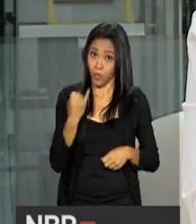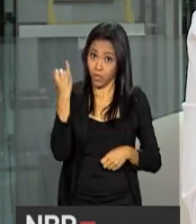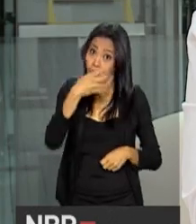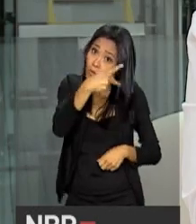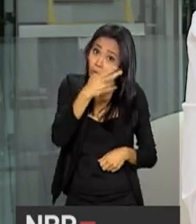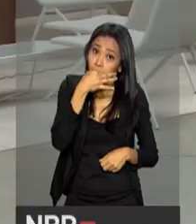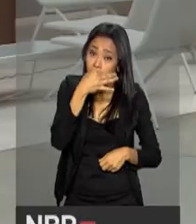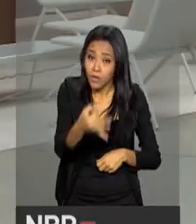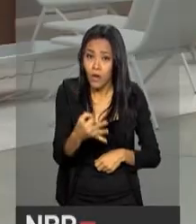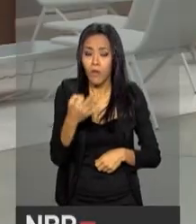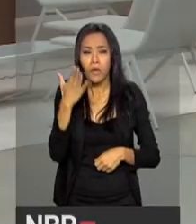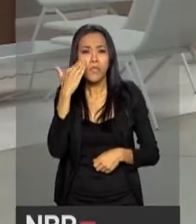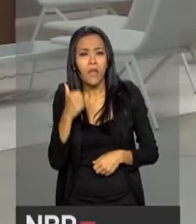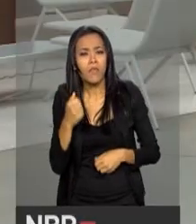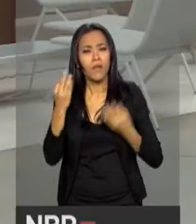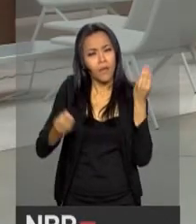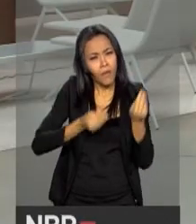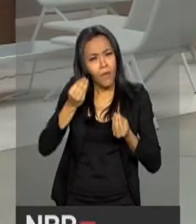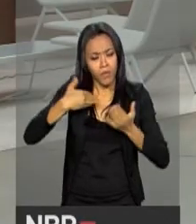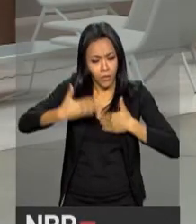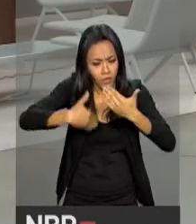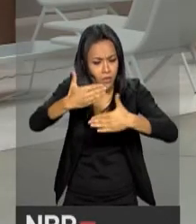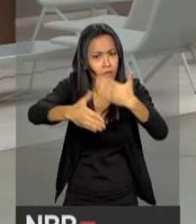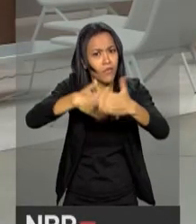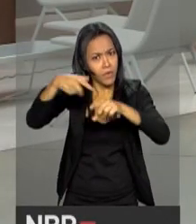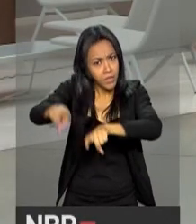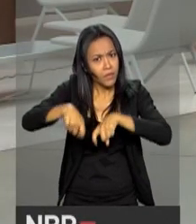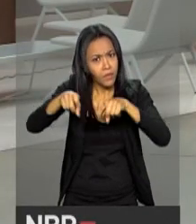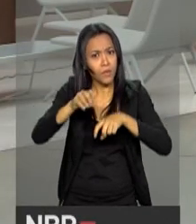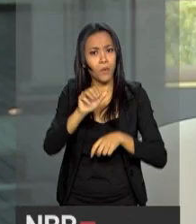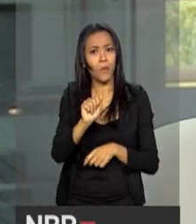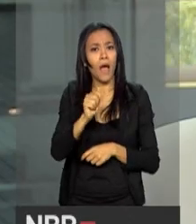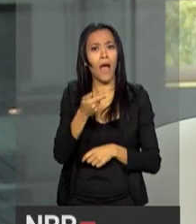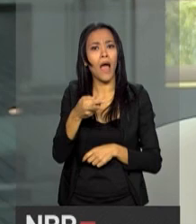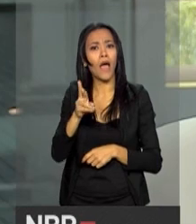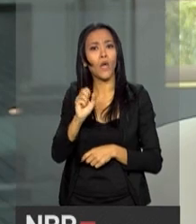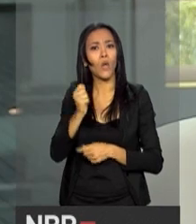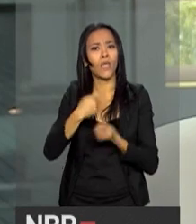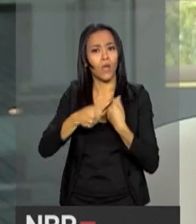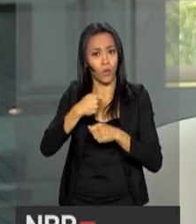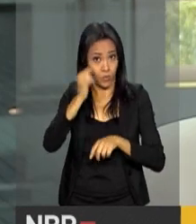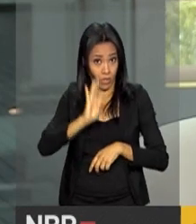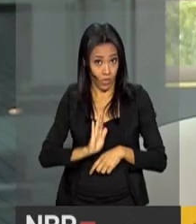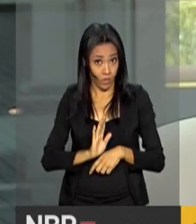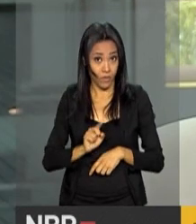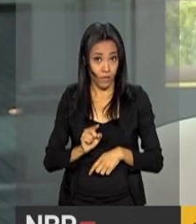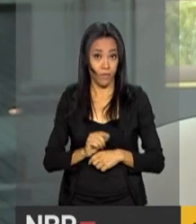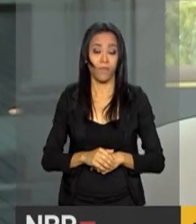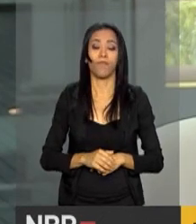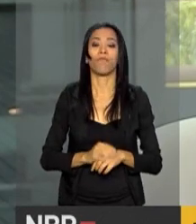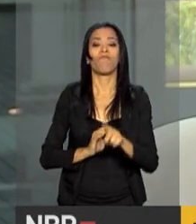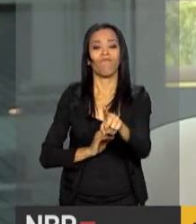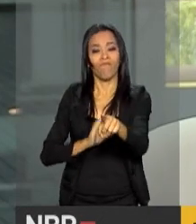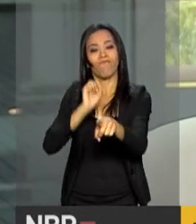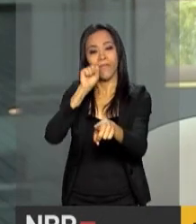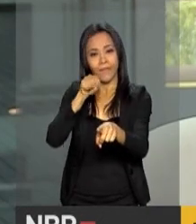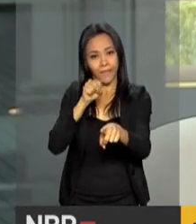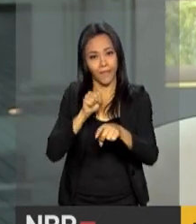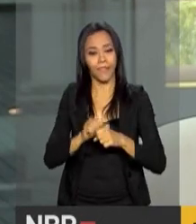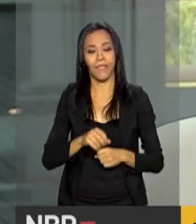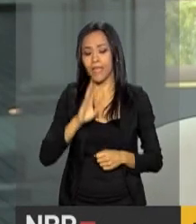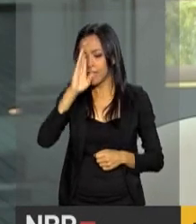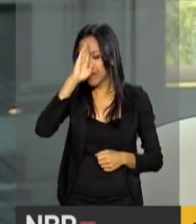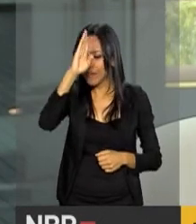para acompanhar de perto o desenvolvimento do agronegócio no país é fundamental porque um dos produtos desse